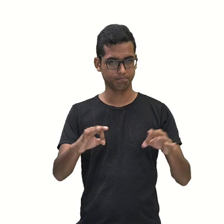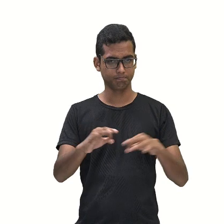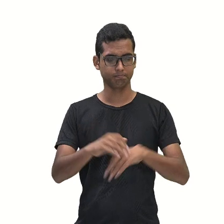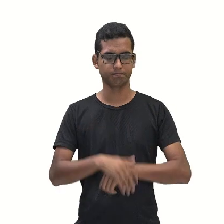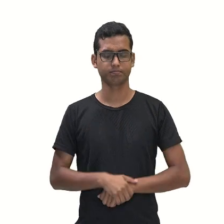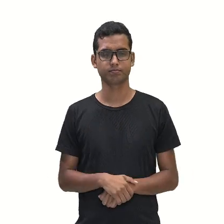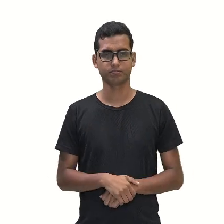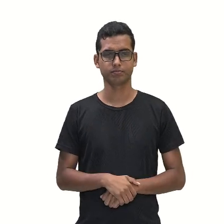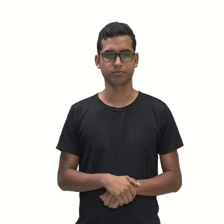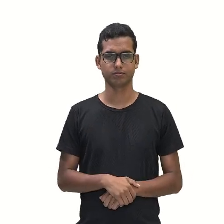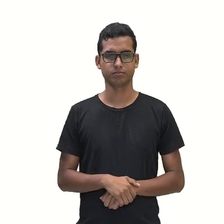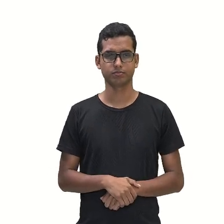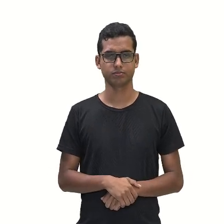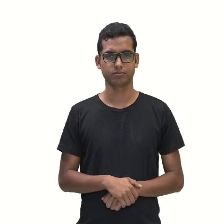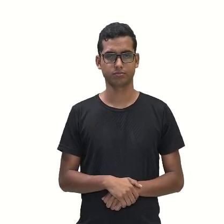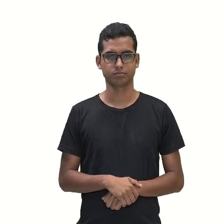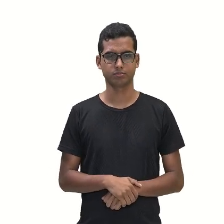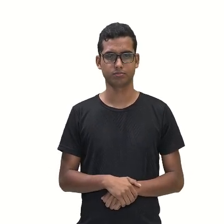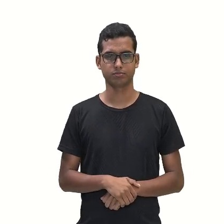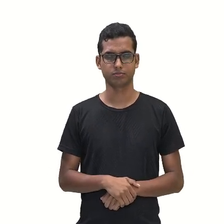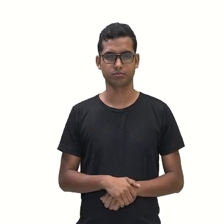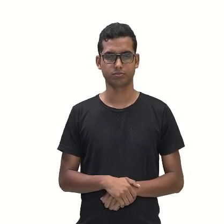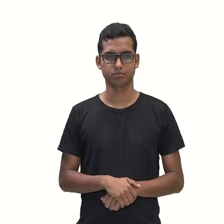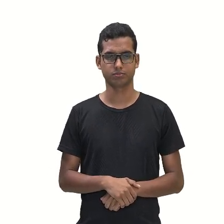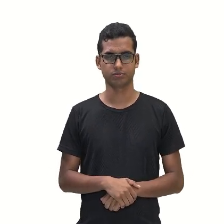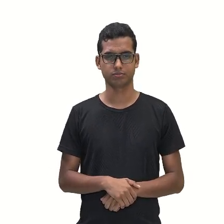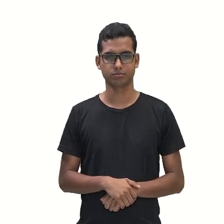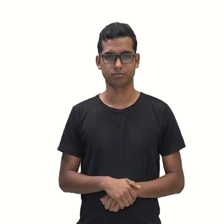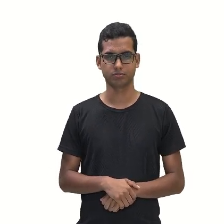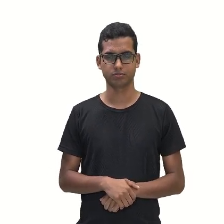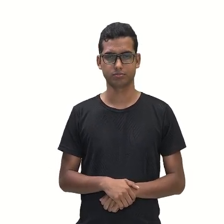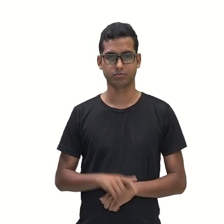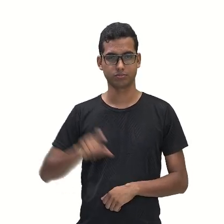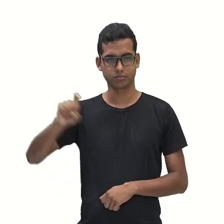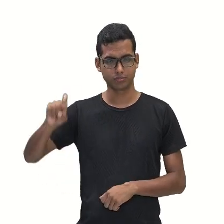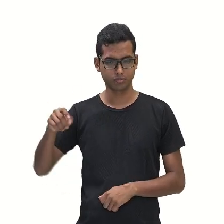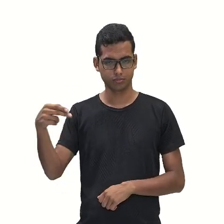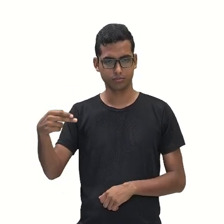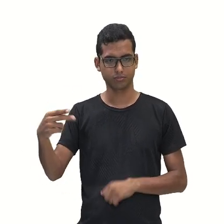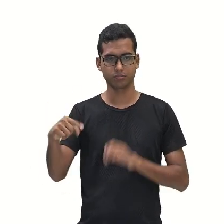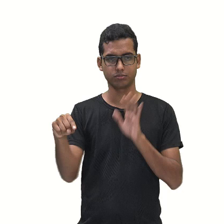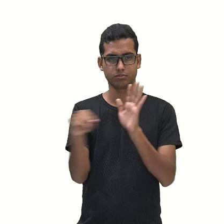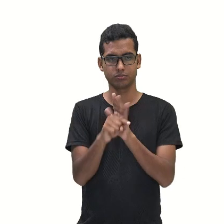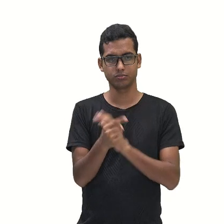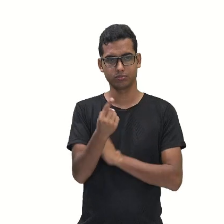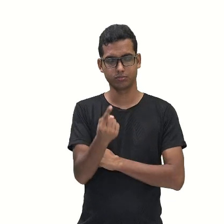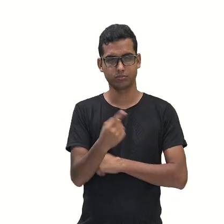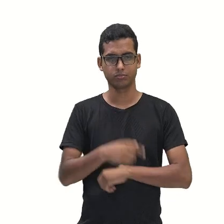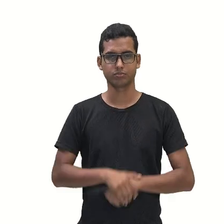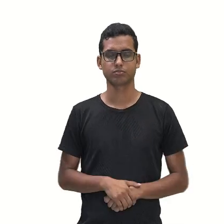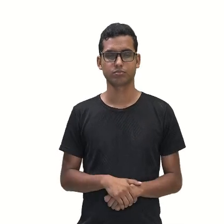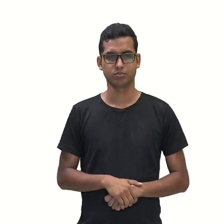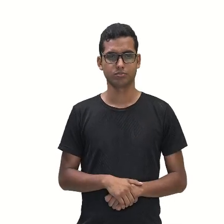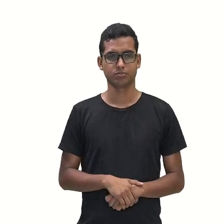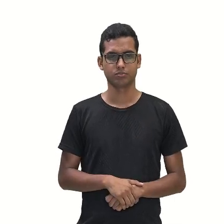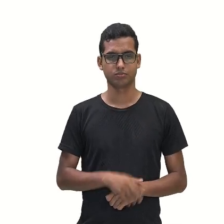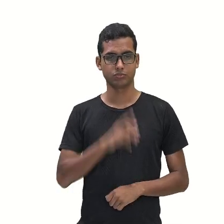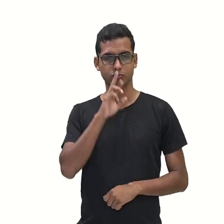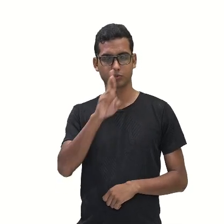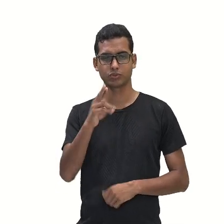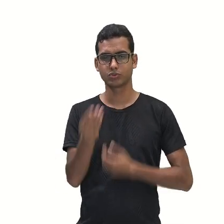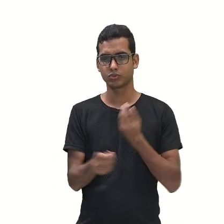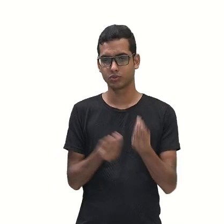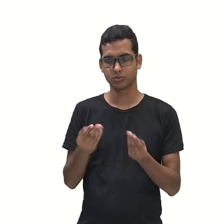juntando com o x igual a menos 1, a nossa solução então ficou menos 1 e menos meio,